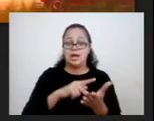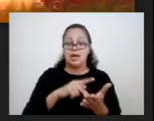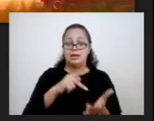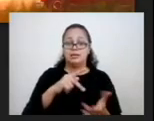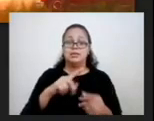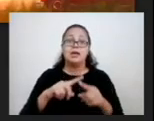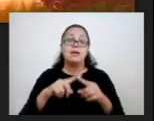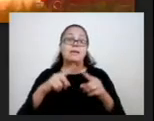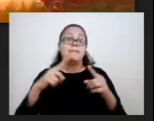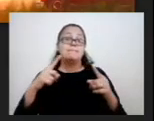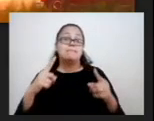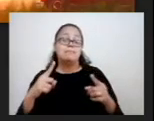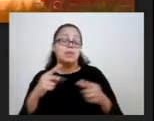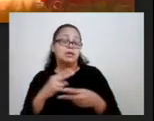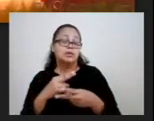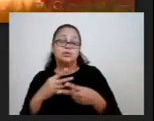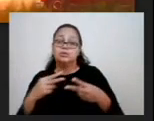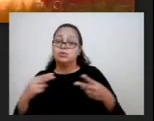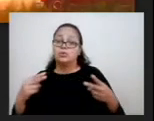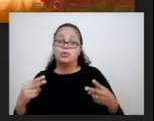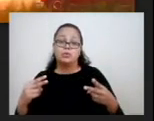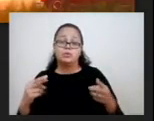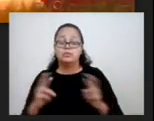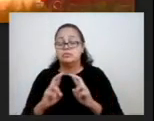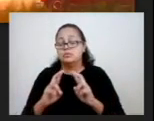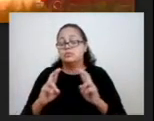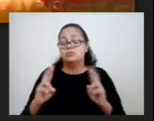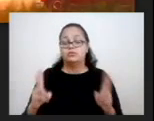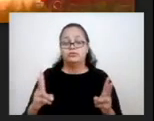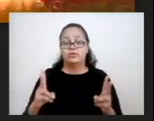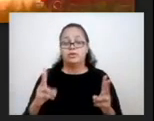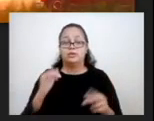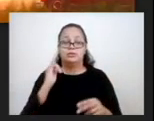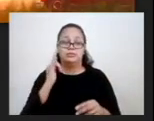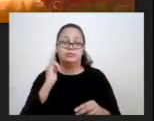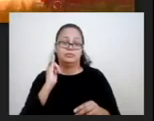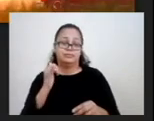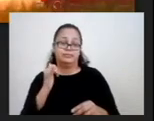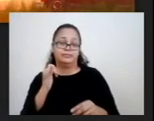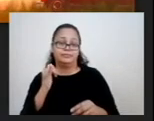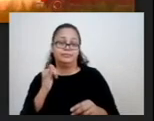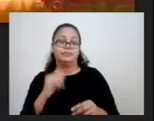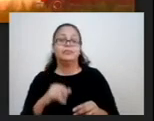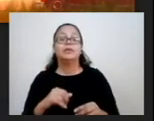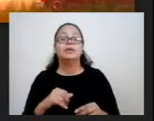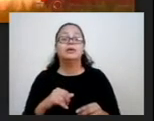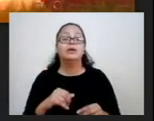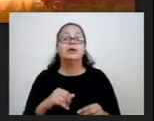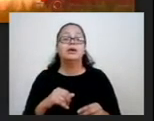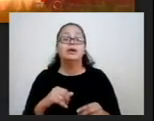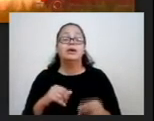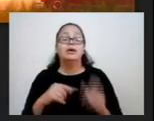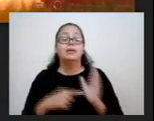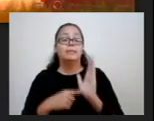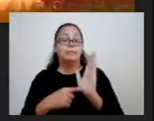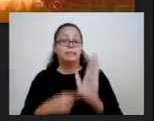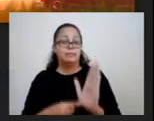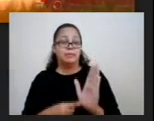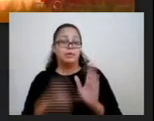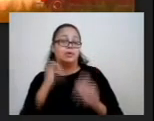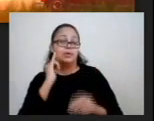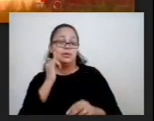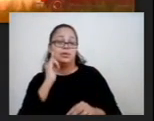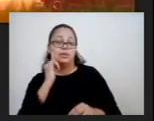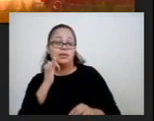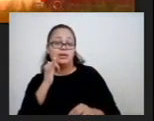em comum, marcante que aconteceu naquele lugar, que é difícil eu ver o relato de outra pessoa. Vai ou relatar toda